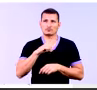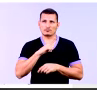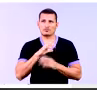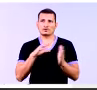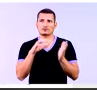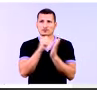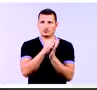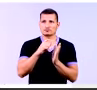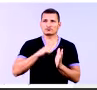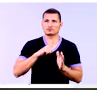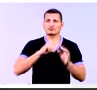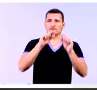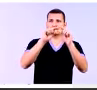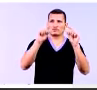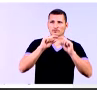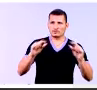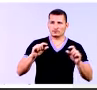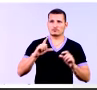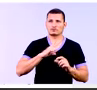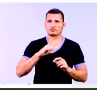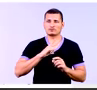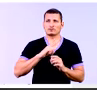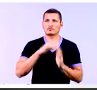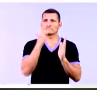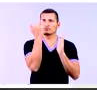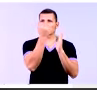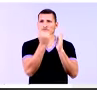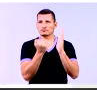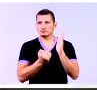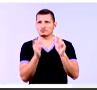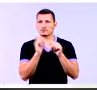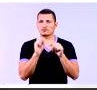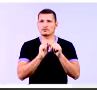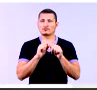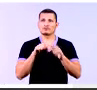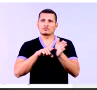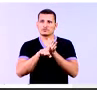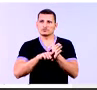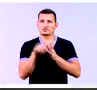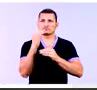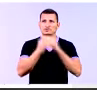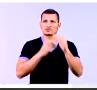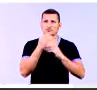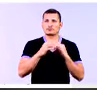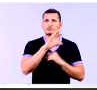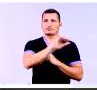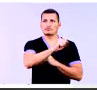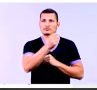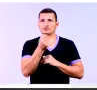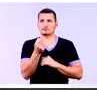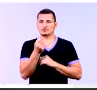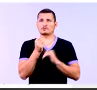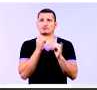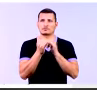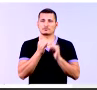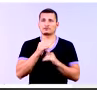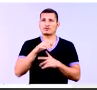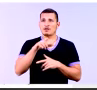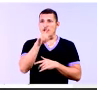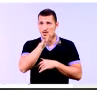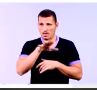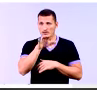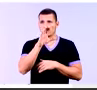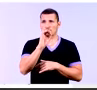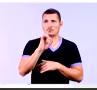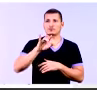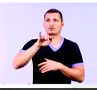tem um formulário, e uma listagem que faz uma pesquisa no banco de dados e traz a informação. Esses códigos estarão hoje disponíveis